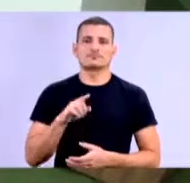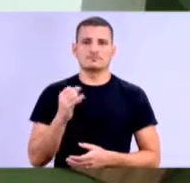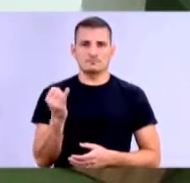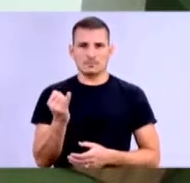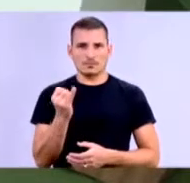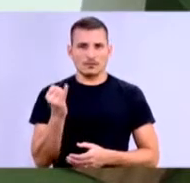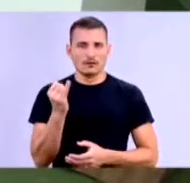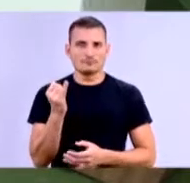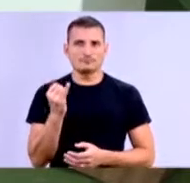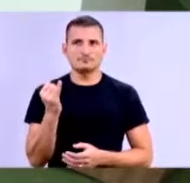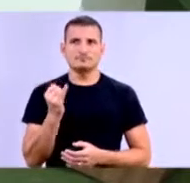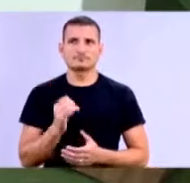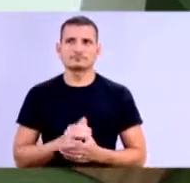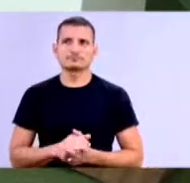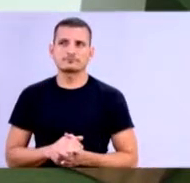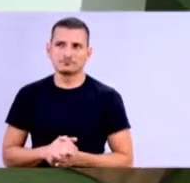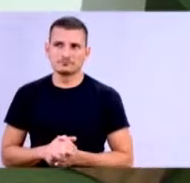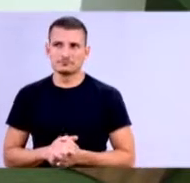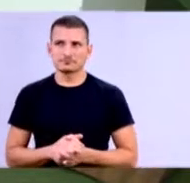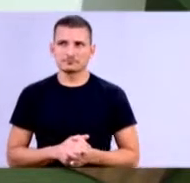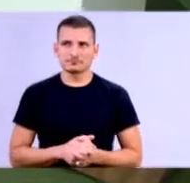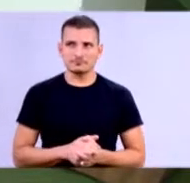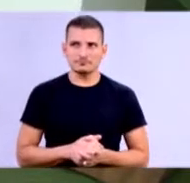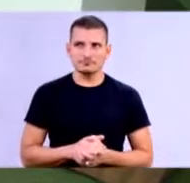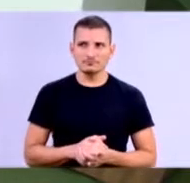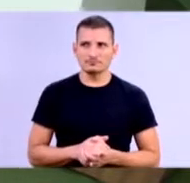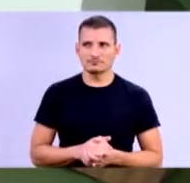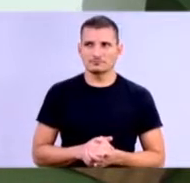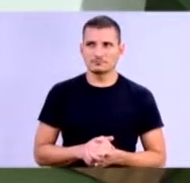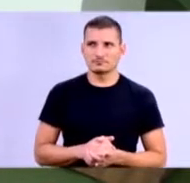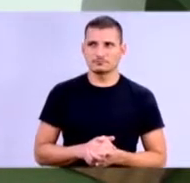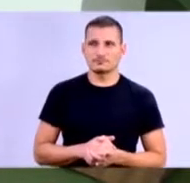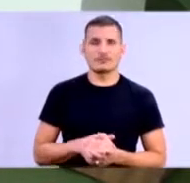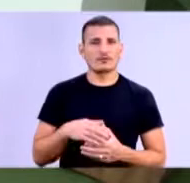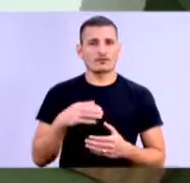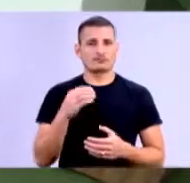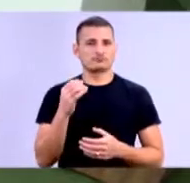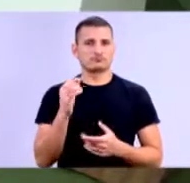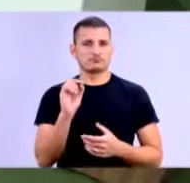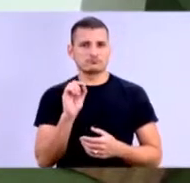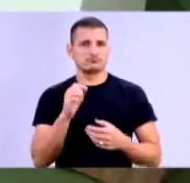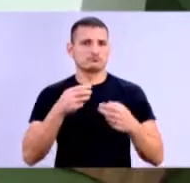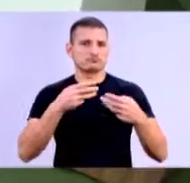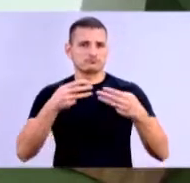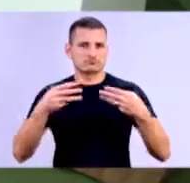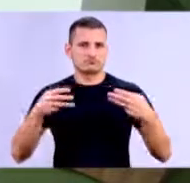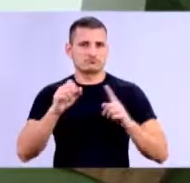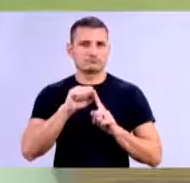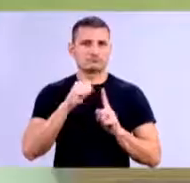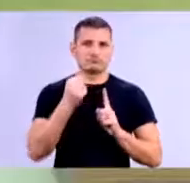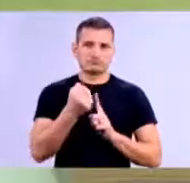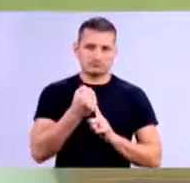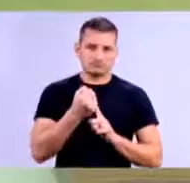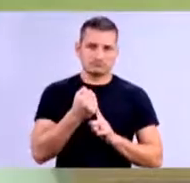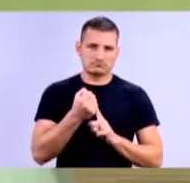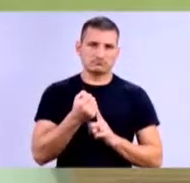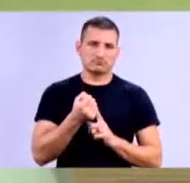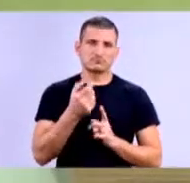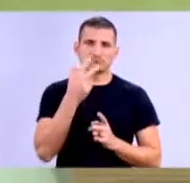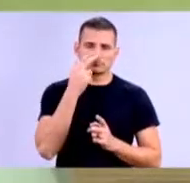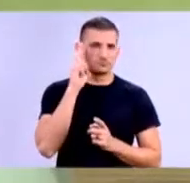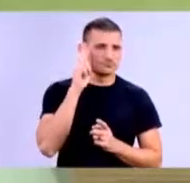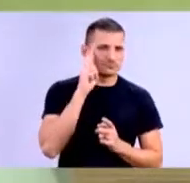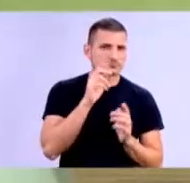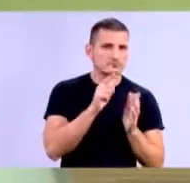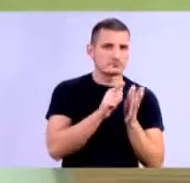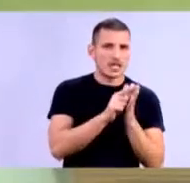Então, quando se está, né, nas redes sociais, é quase aquela história do livro aberto,